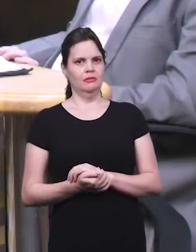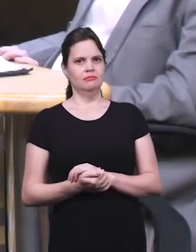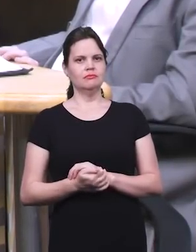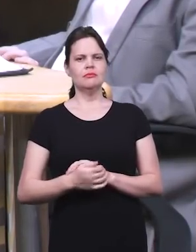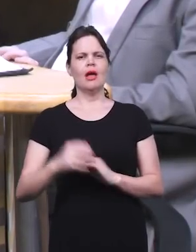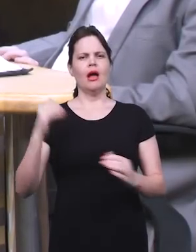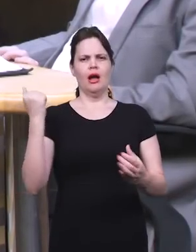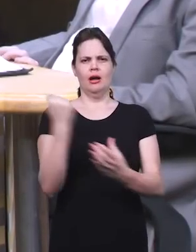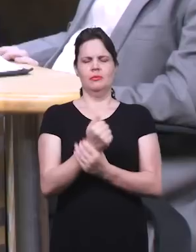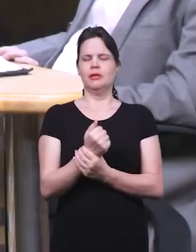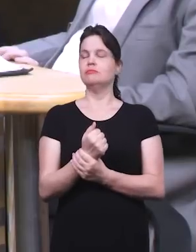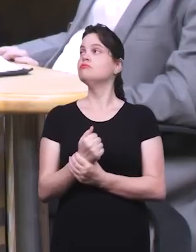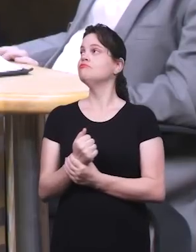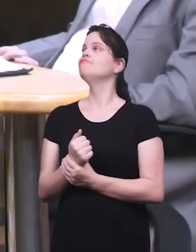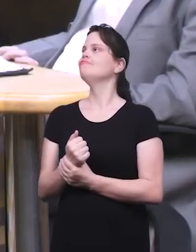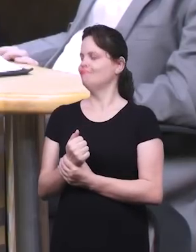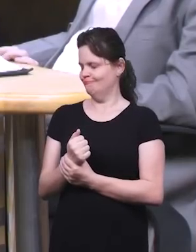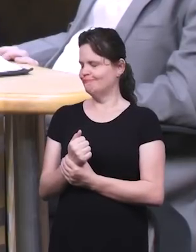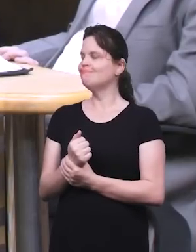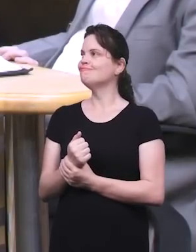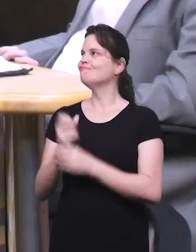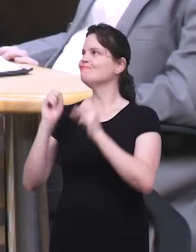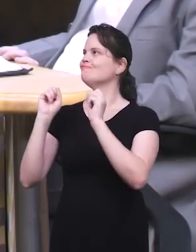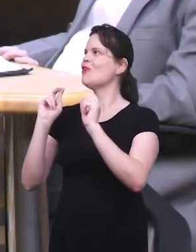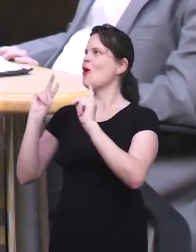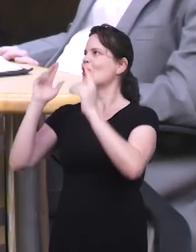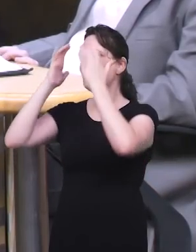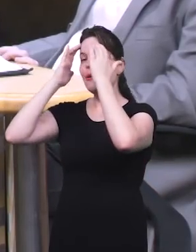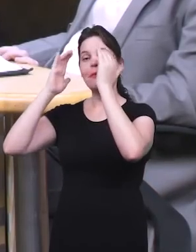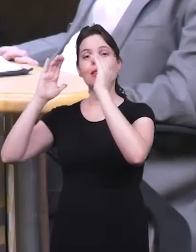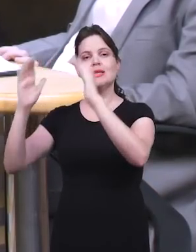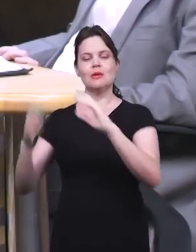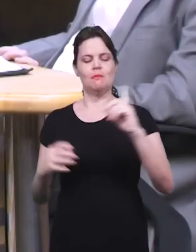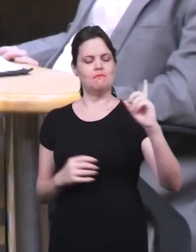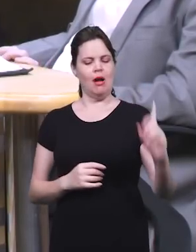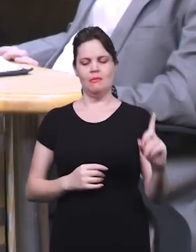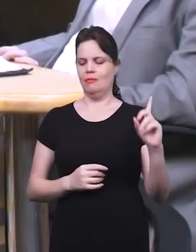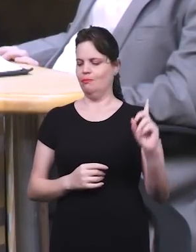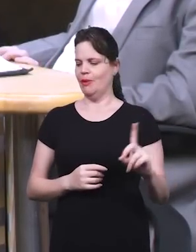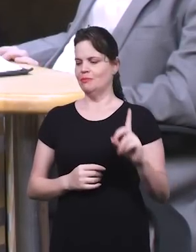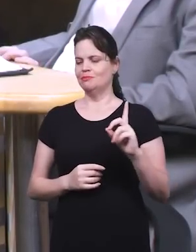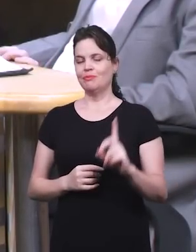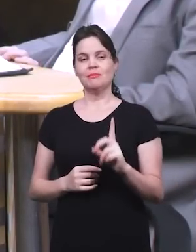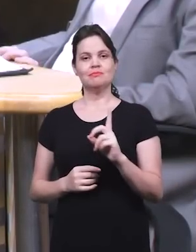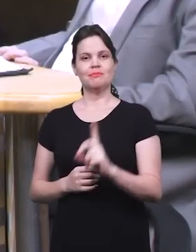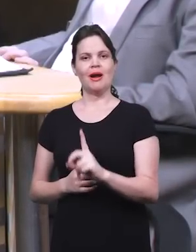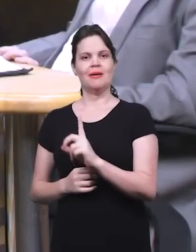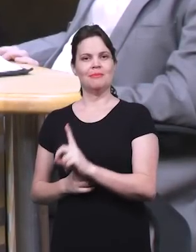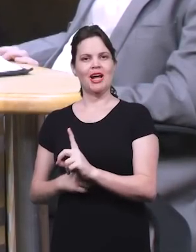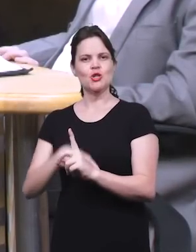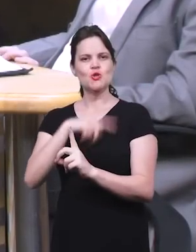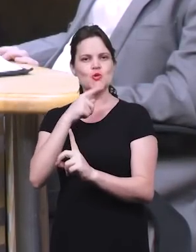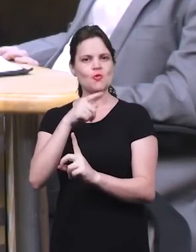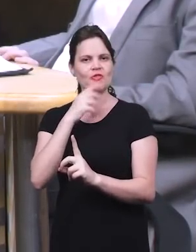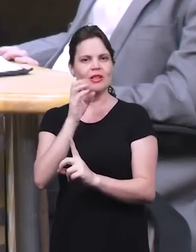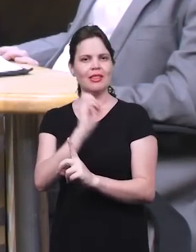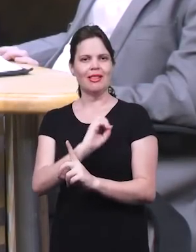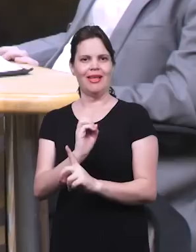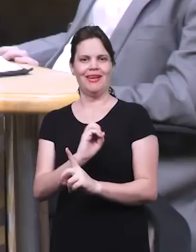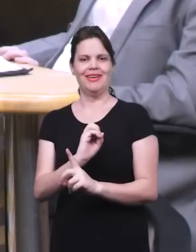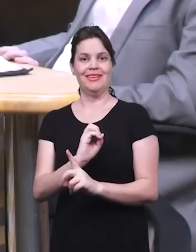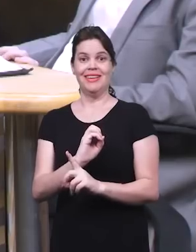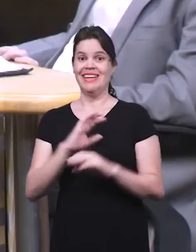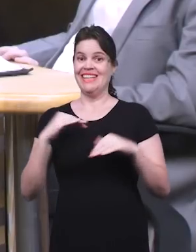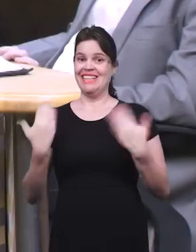partiu Abraão como o Senhor lhe tinha dito. Então, eu acho que a grande evidência na vida de Abraão